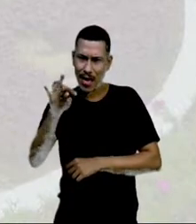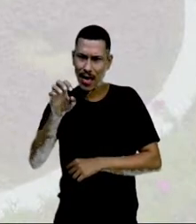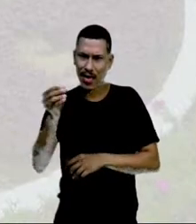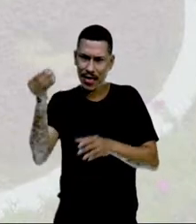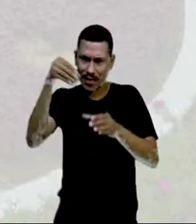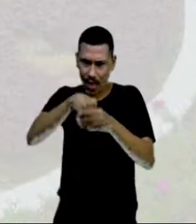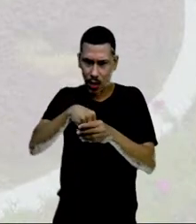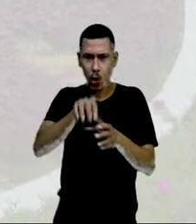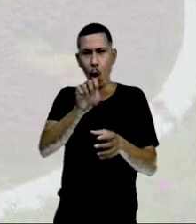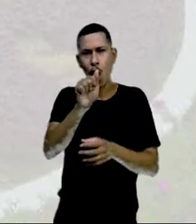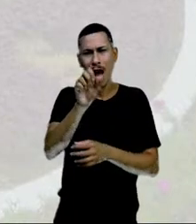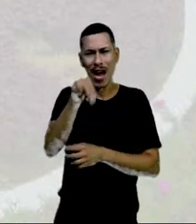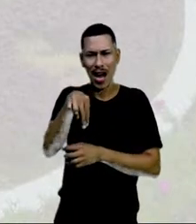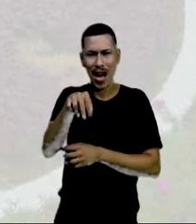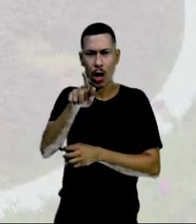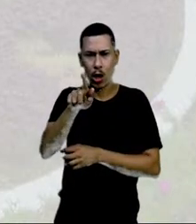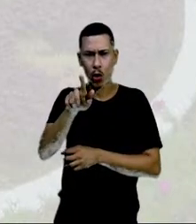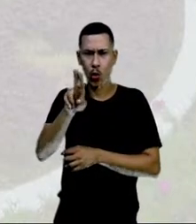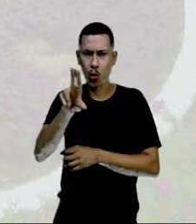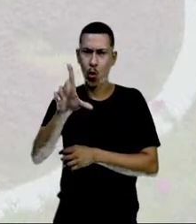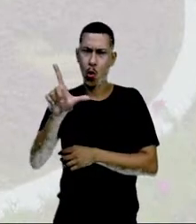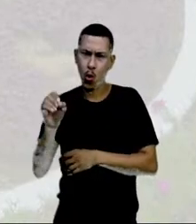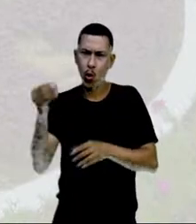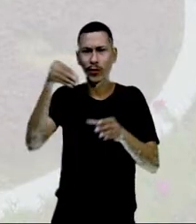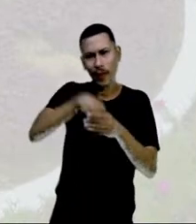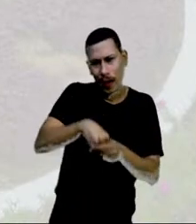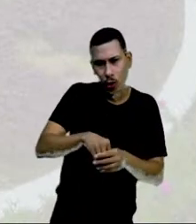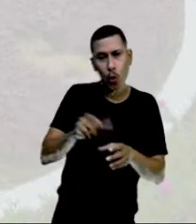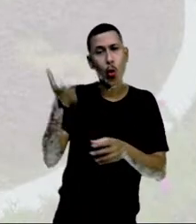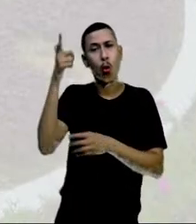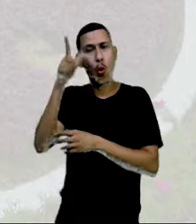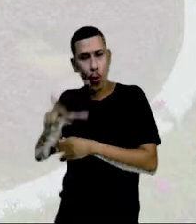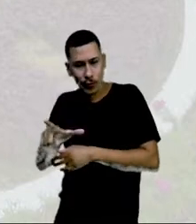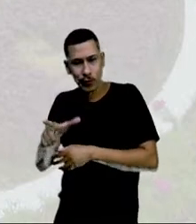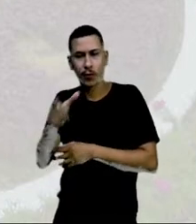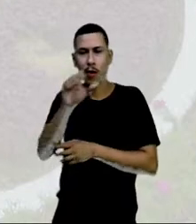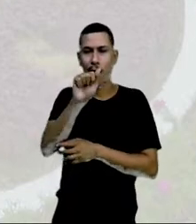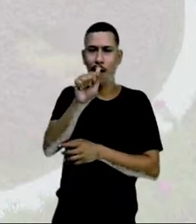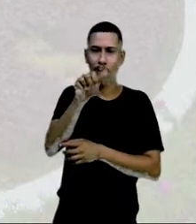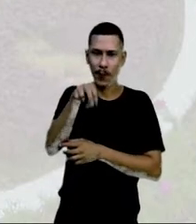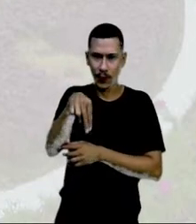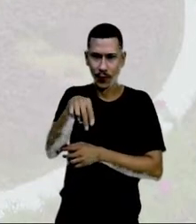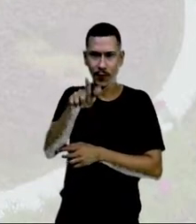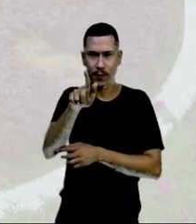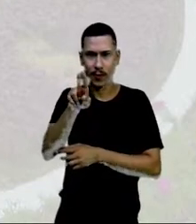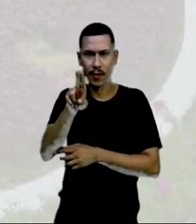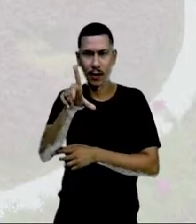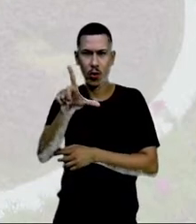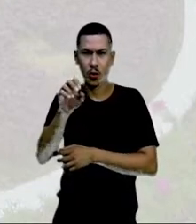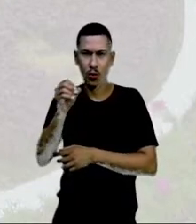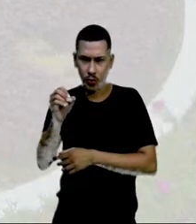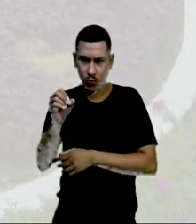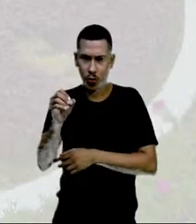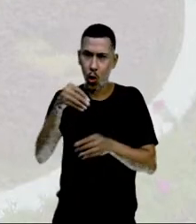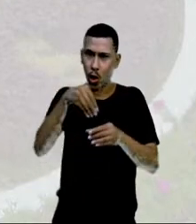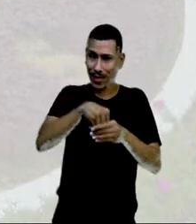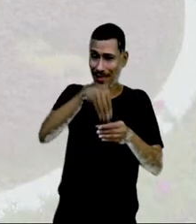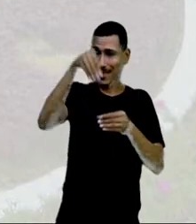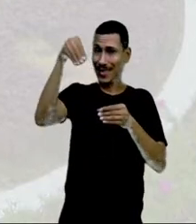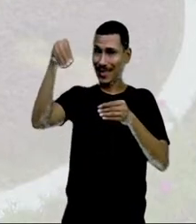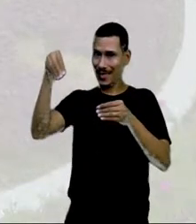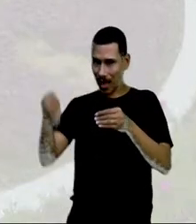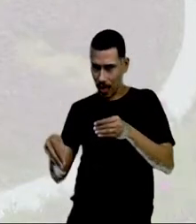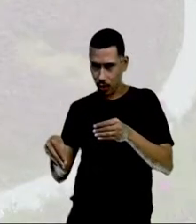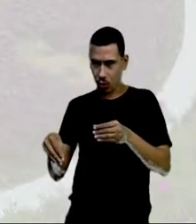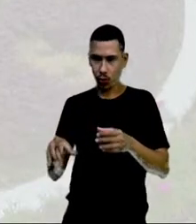delimitado dessa forma daqui. É uma forma mais comum. Porém, se a gente chamar ambos de ângulo, vai